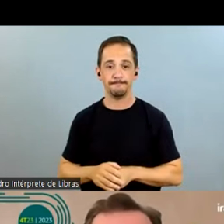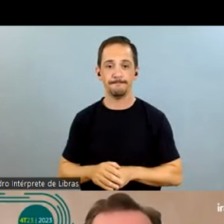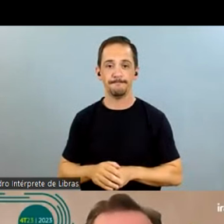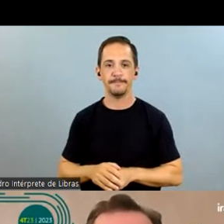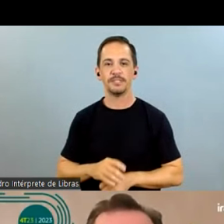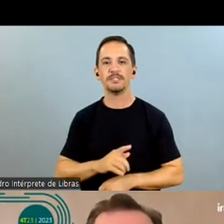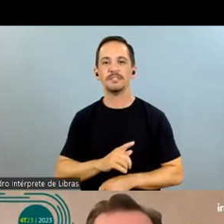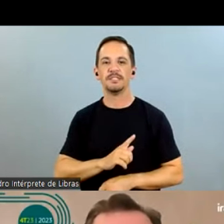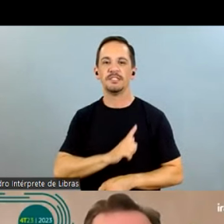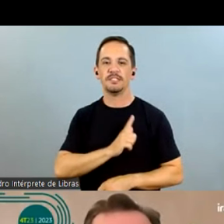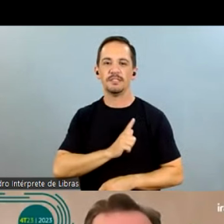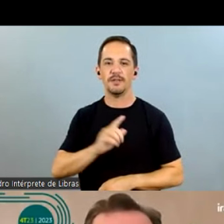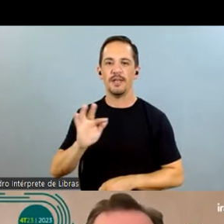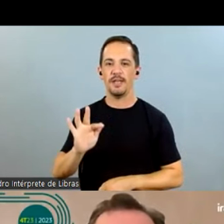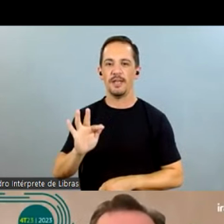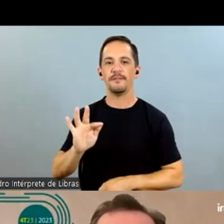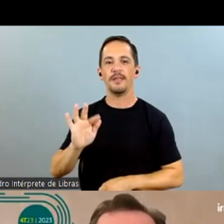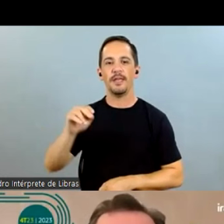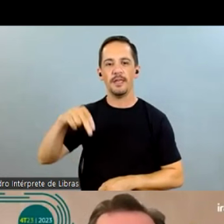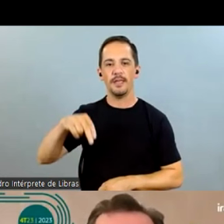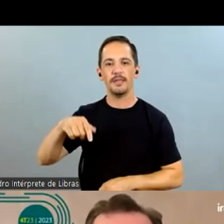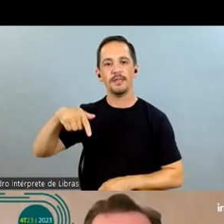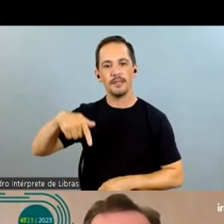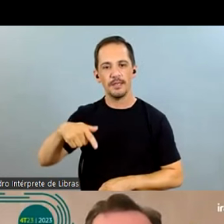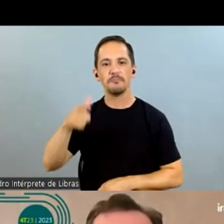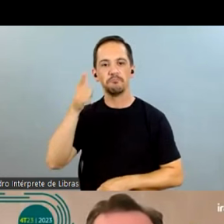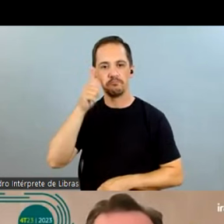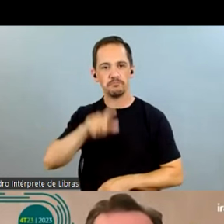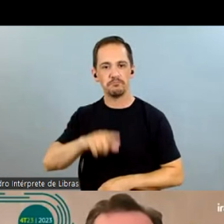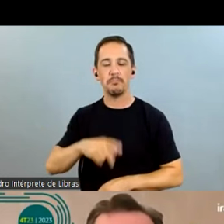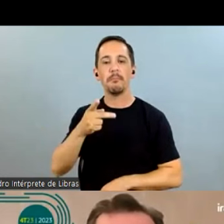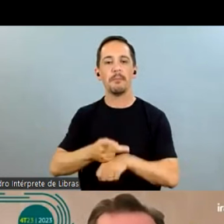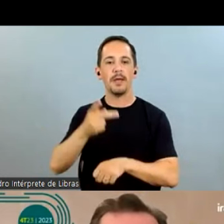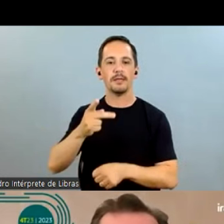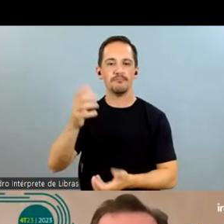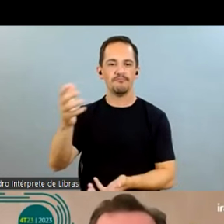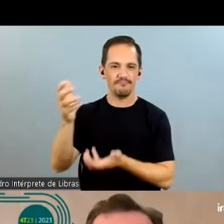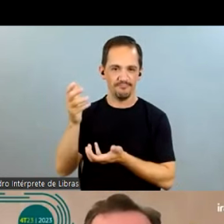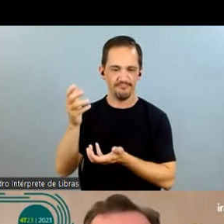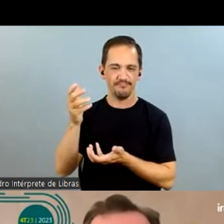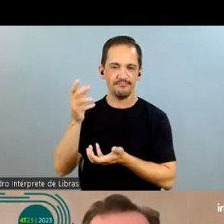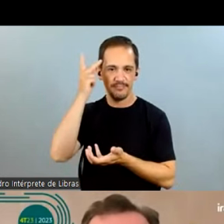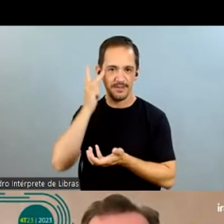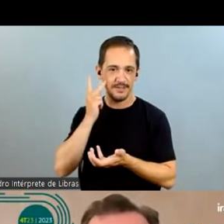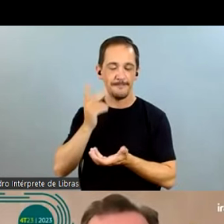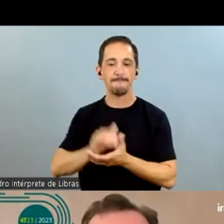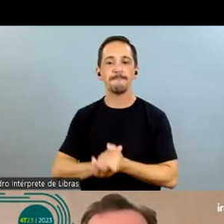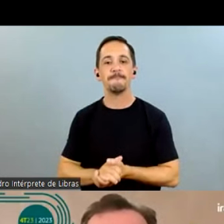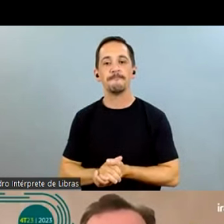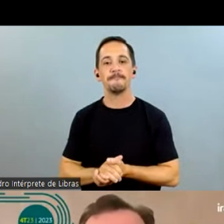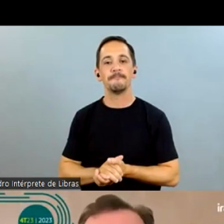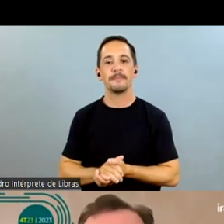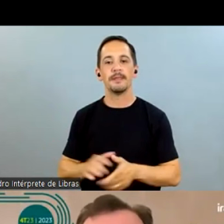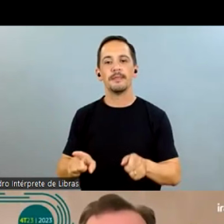fnq conquistamos o troféu prata conquistamos o reconhecimento aí como a empresa que trabalha as questões de diversidade